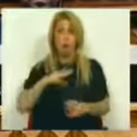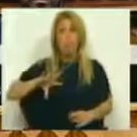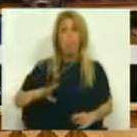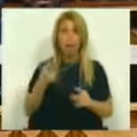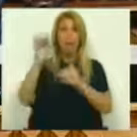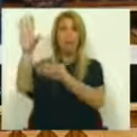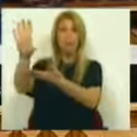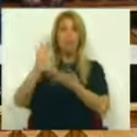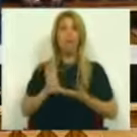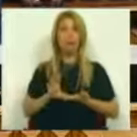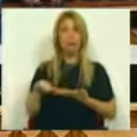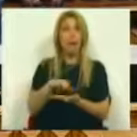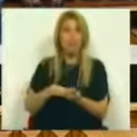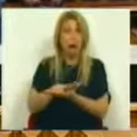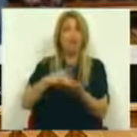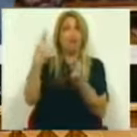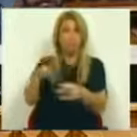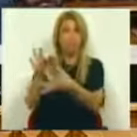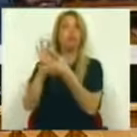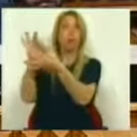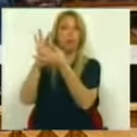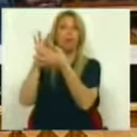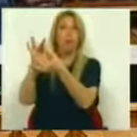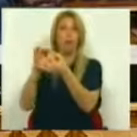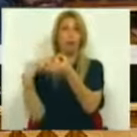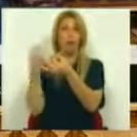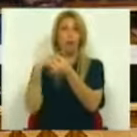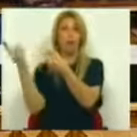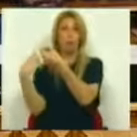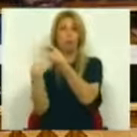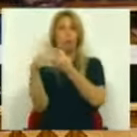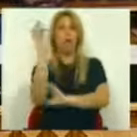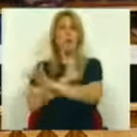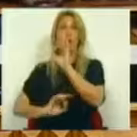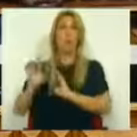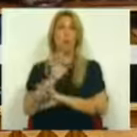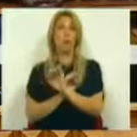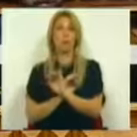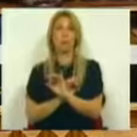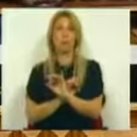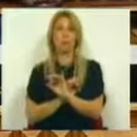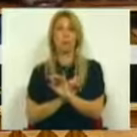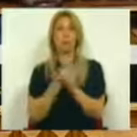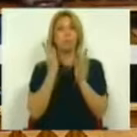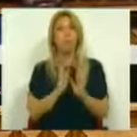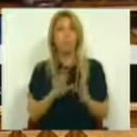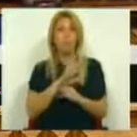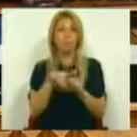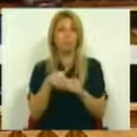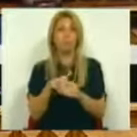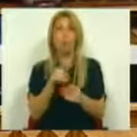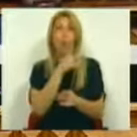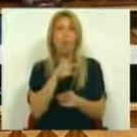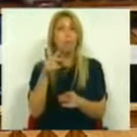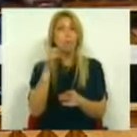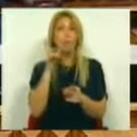base precisamente nesta solidariedade, na solidariedade dos nossos parceiros europeus, não pode deixar de ser parte desse